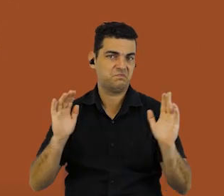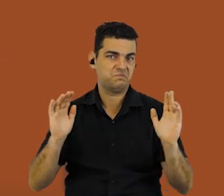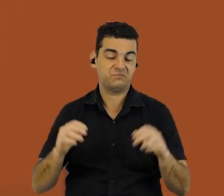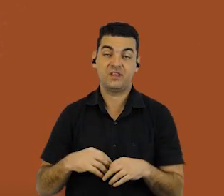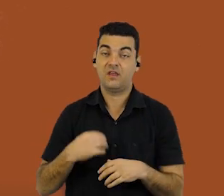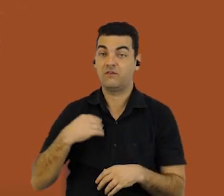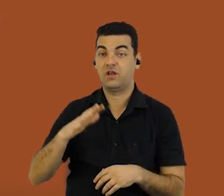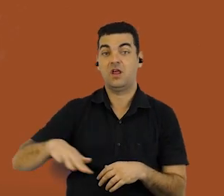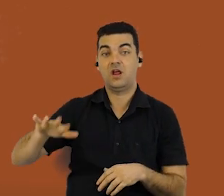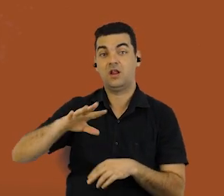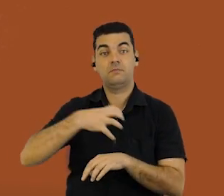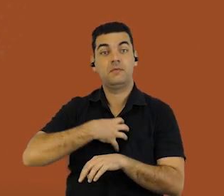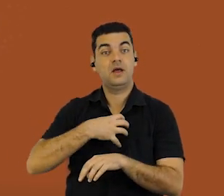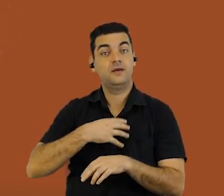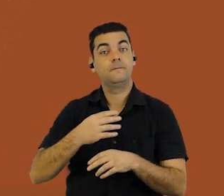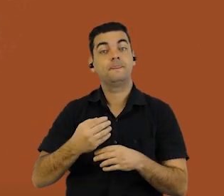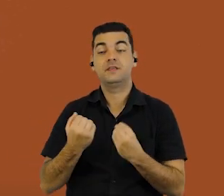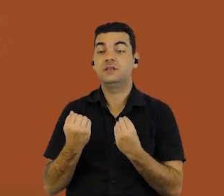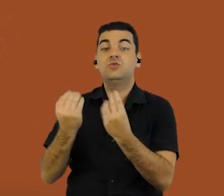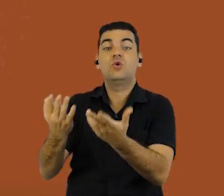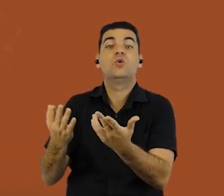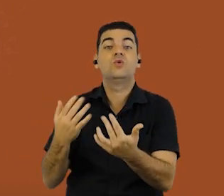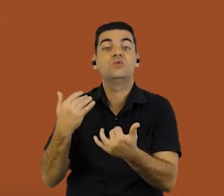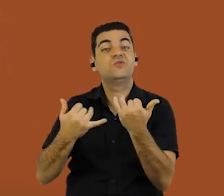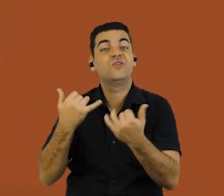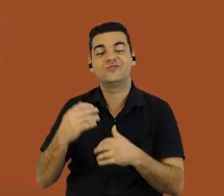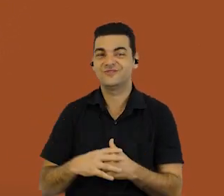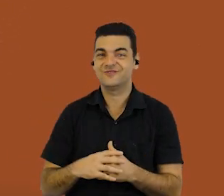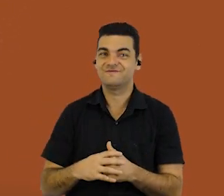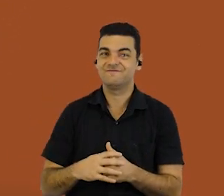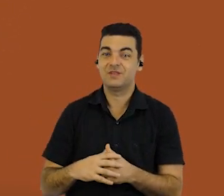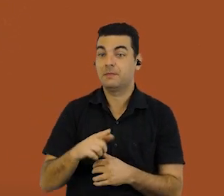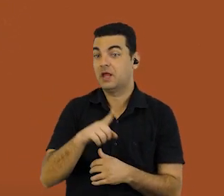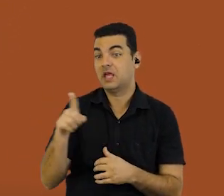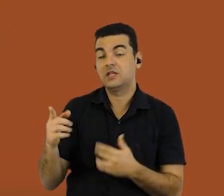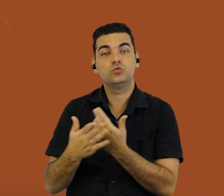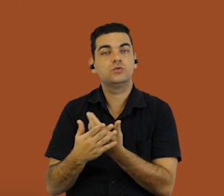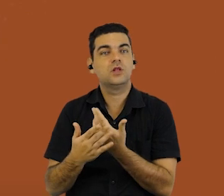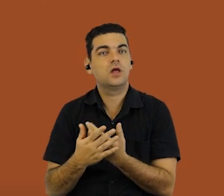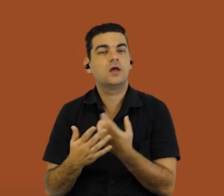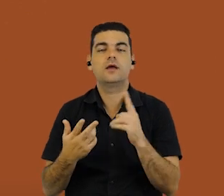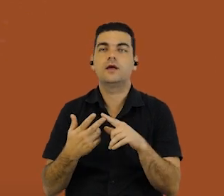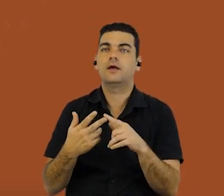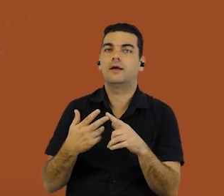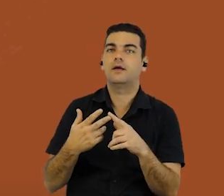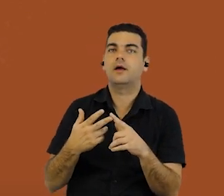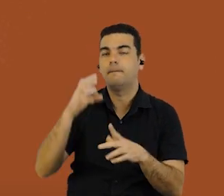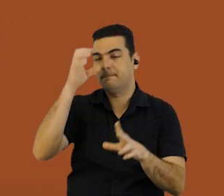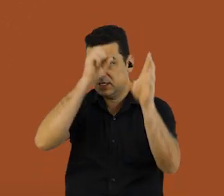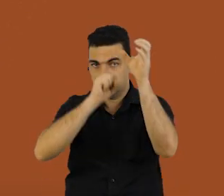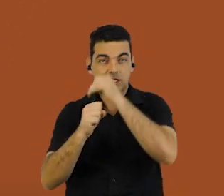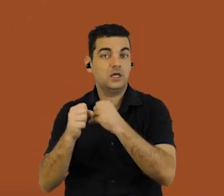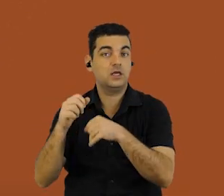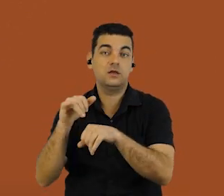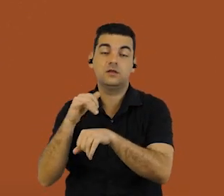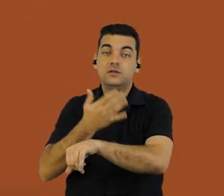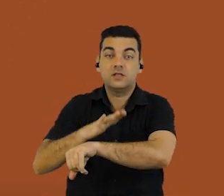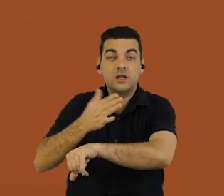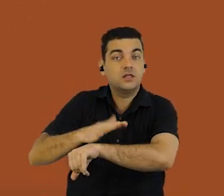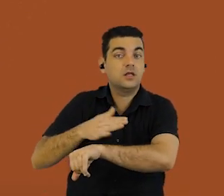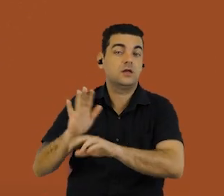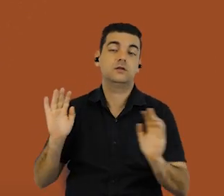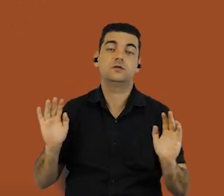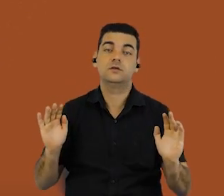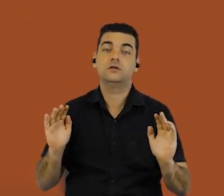de Salvador, e levo jogos para trabalhar, às vezes em uma atividade, às vezes em uma oficina, depende um